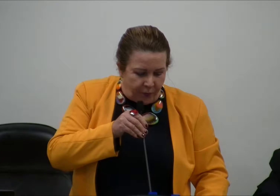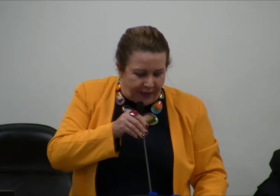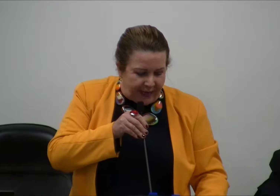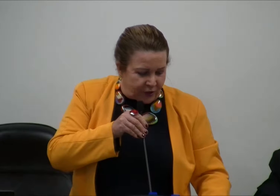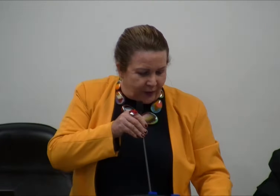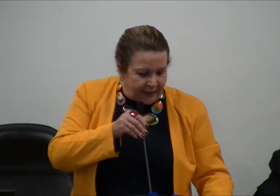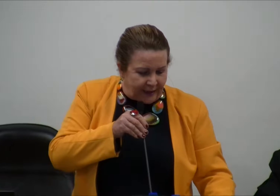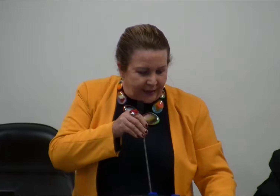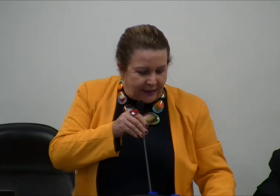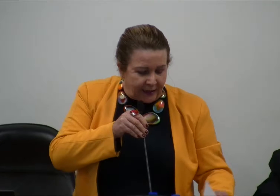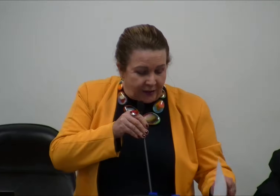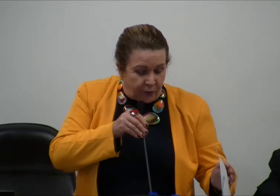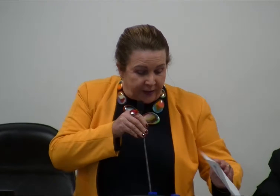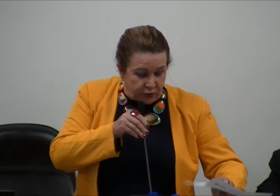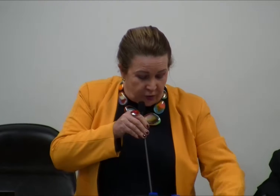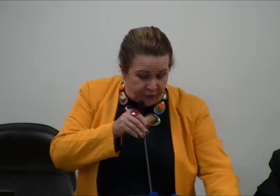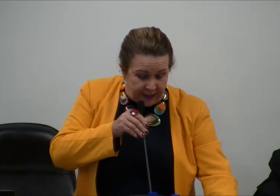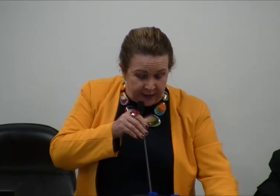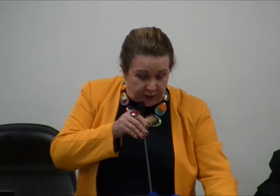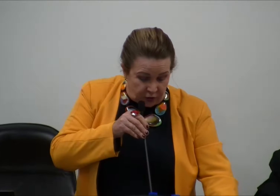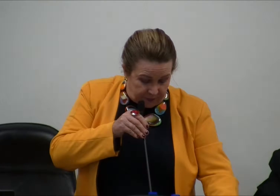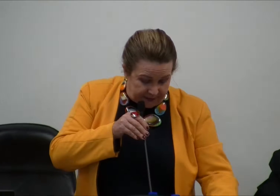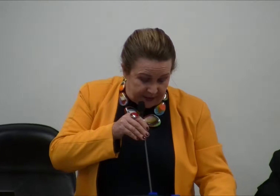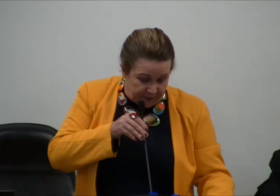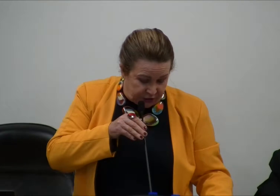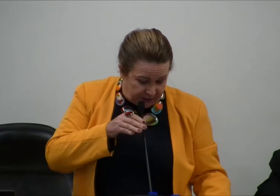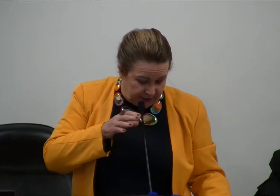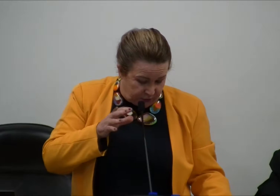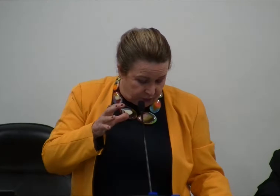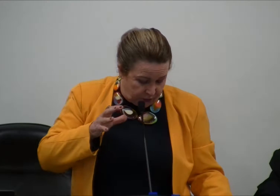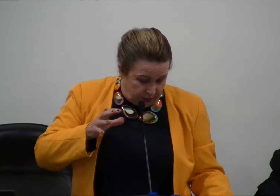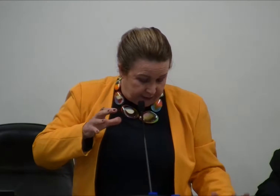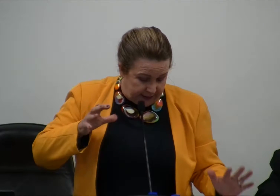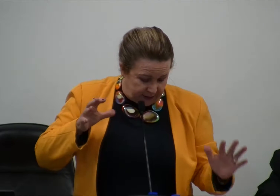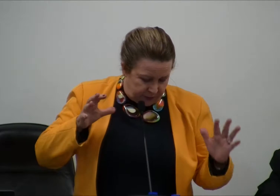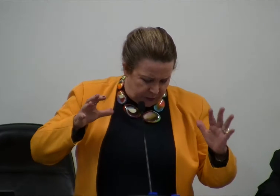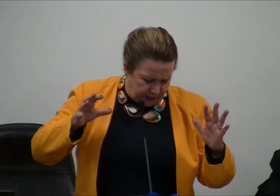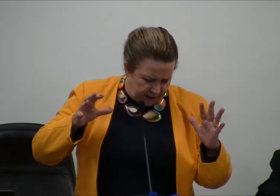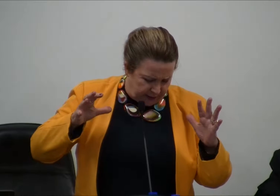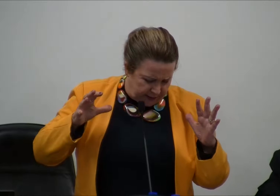tão complexo ali que o pastor falando ali, eu comecei imaginando